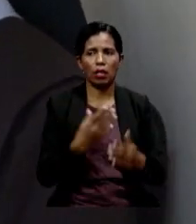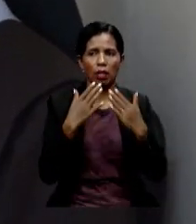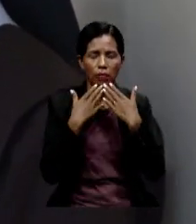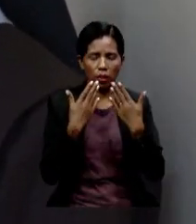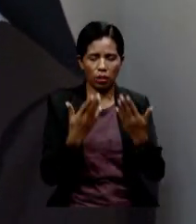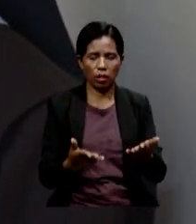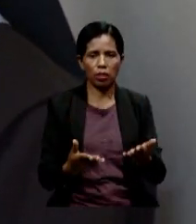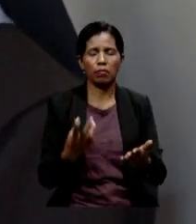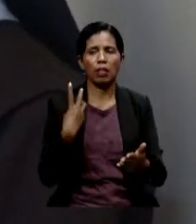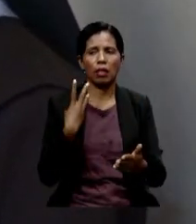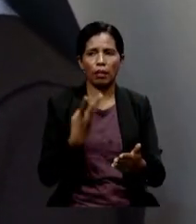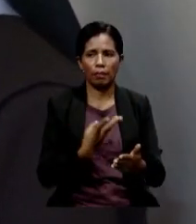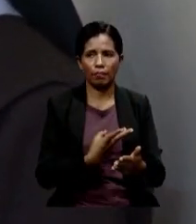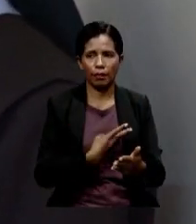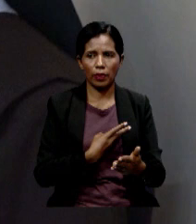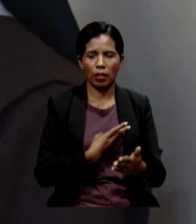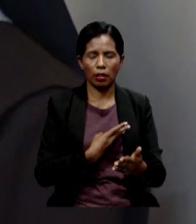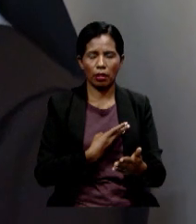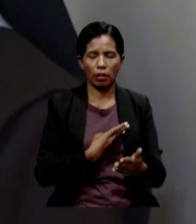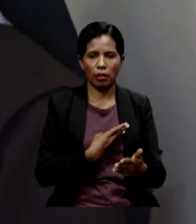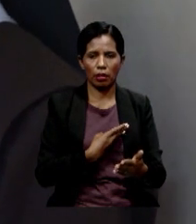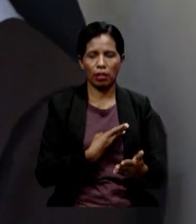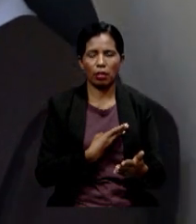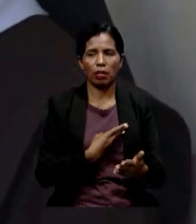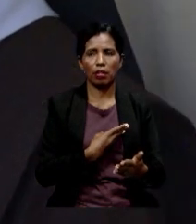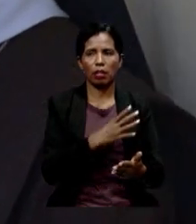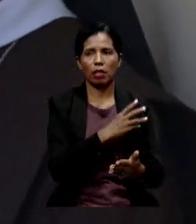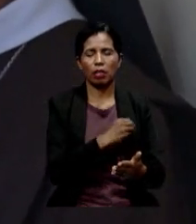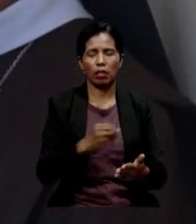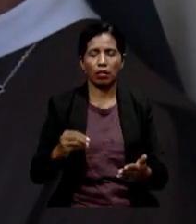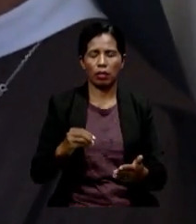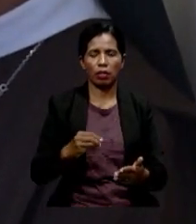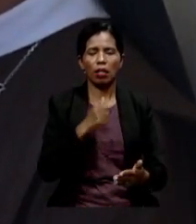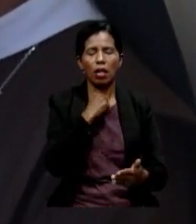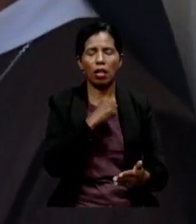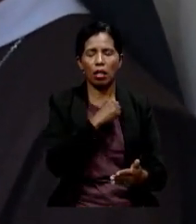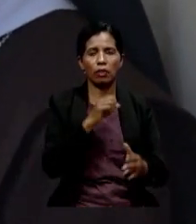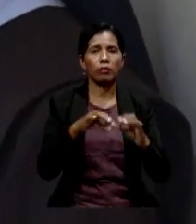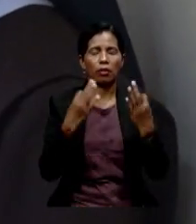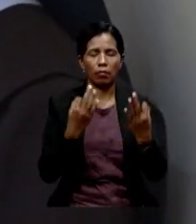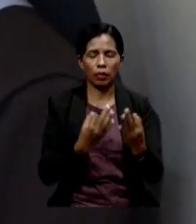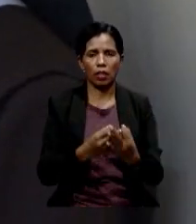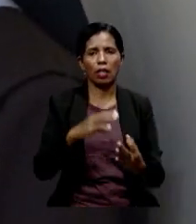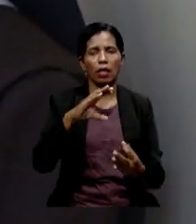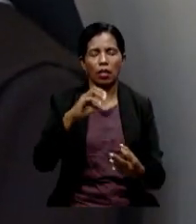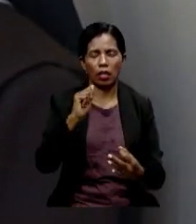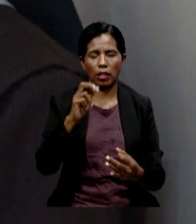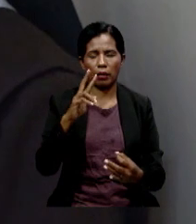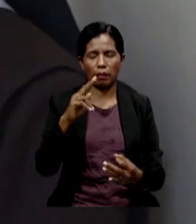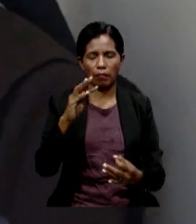ba aminia irmão Sira Carmel família Carmelita neve